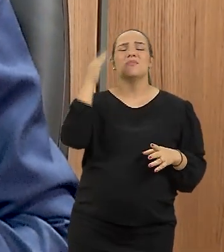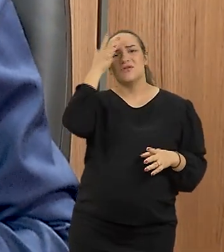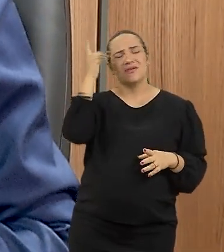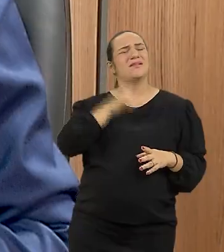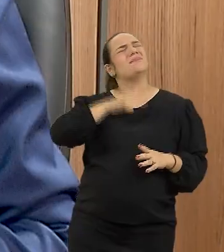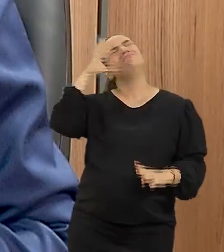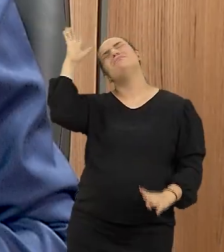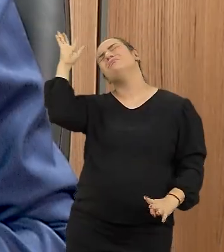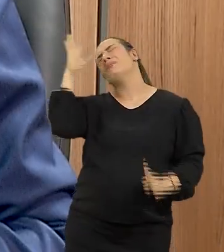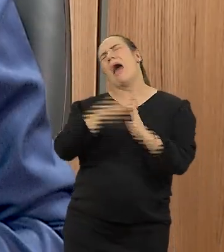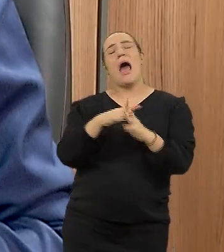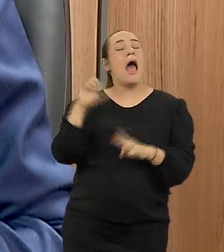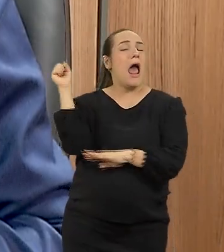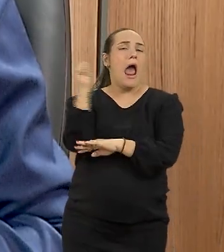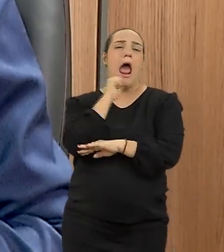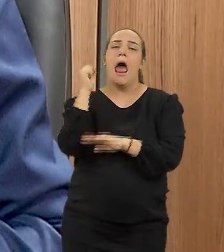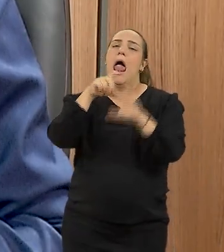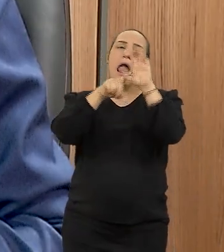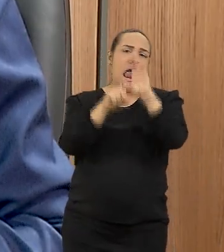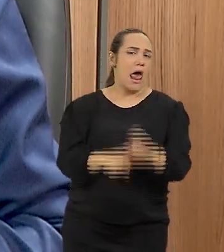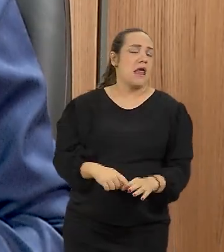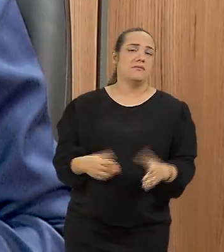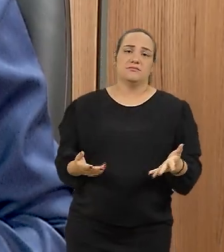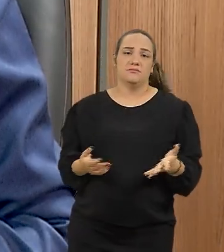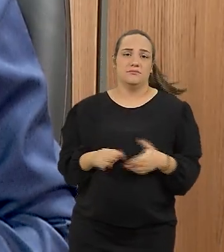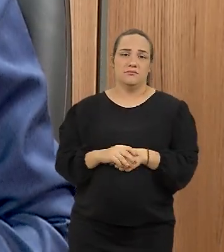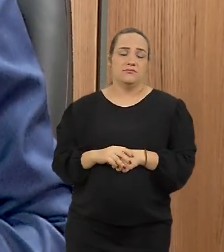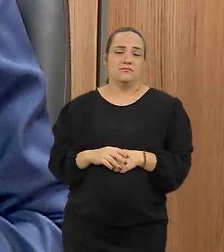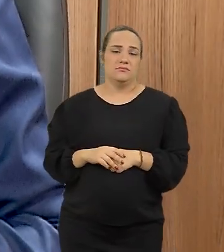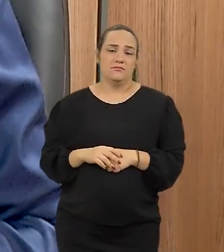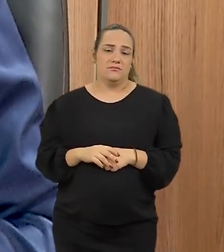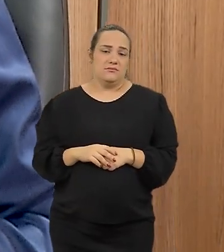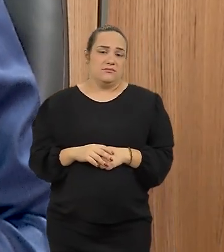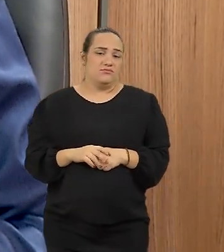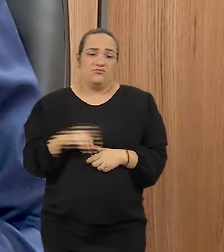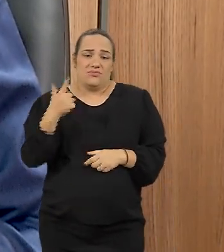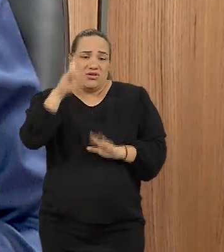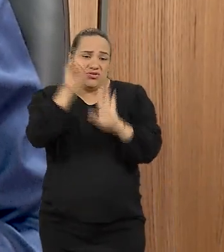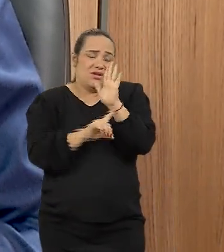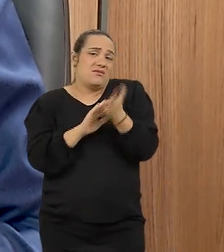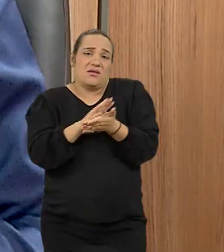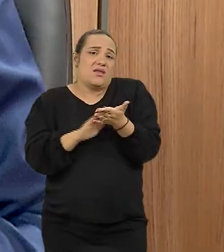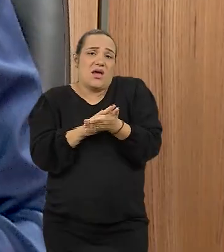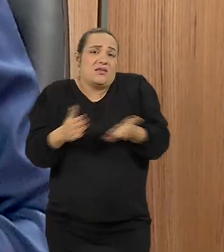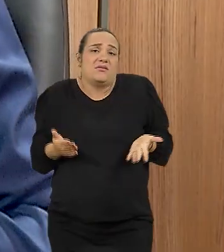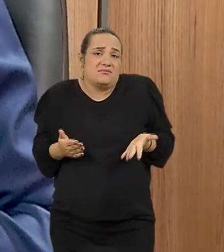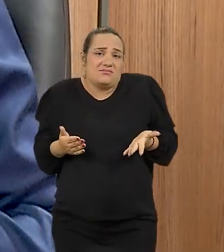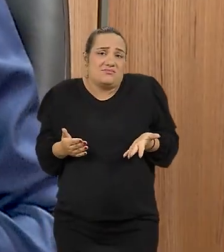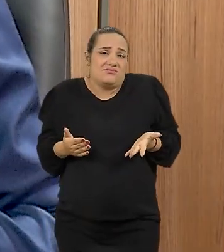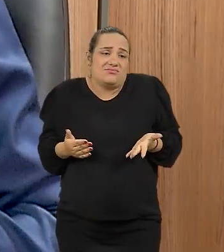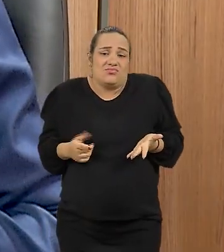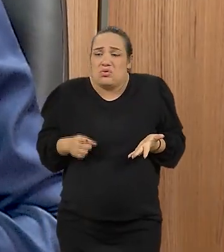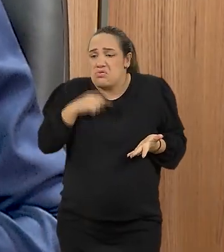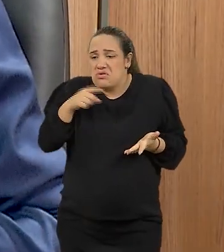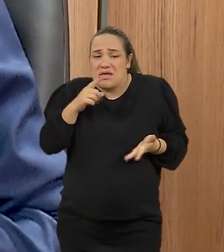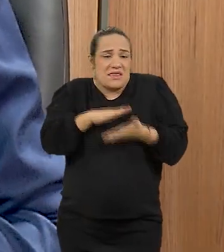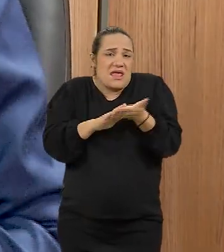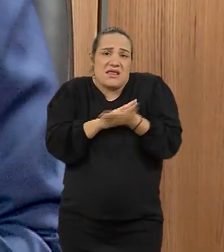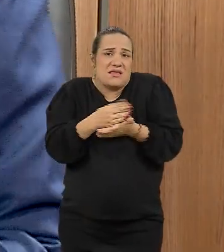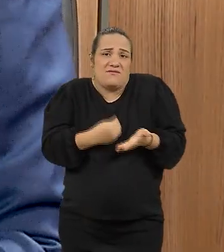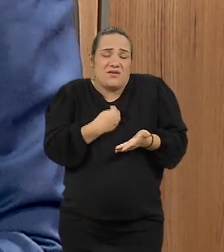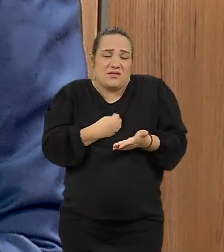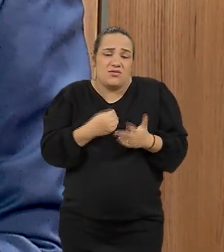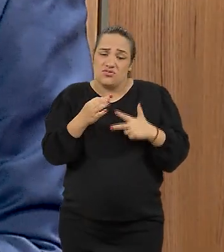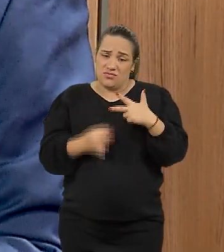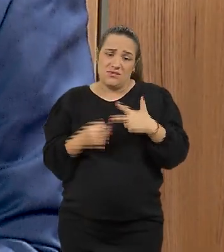pessoas superendividadas no país e que estão vivendo como se não fossem pessoas. Elas não têm direito a nada, não têm direito ao mínimo